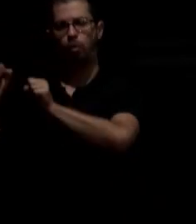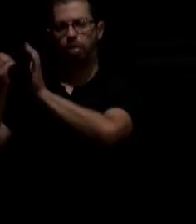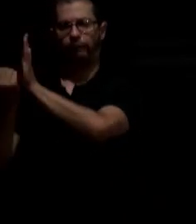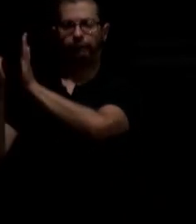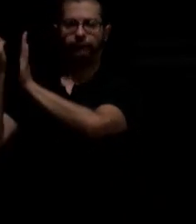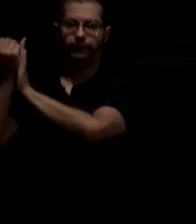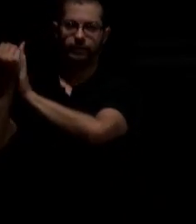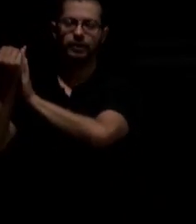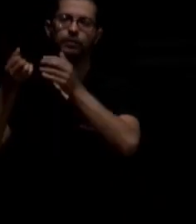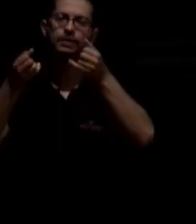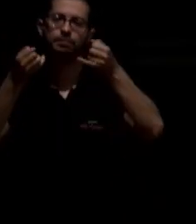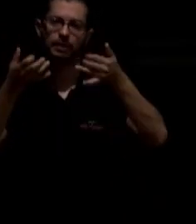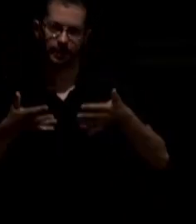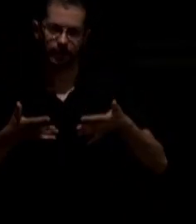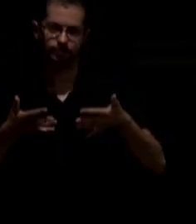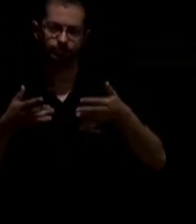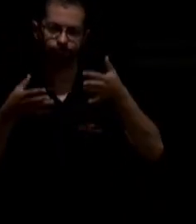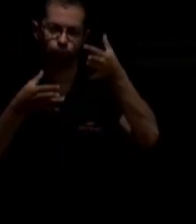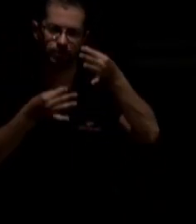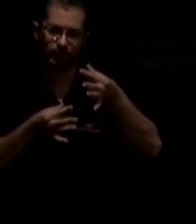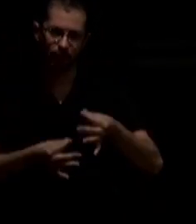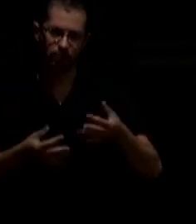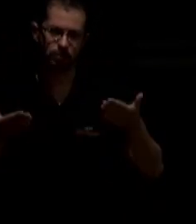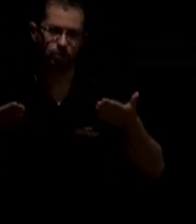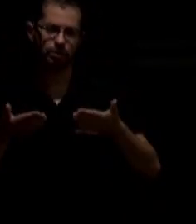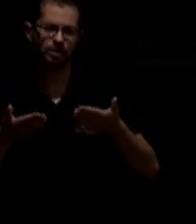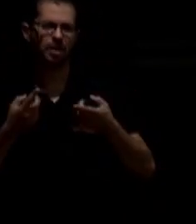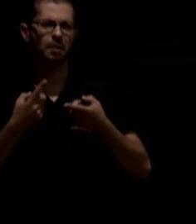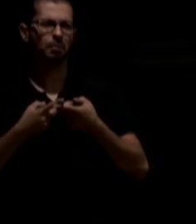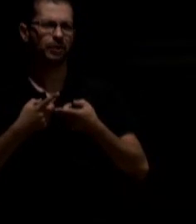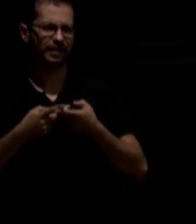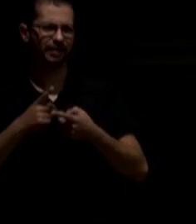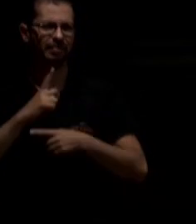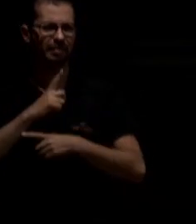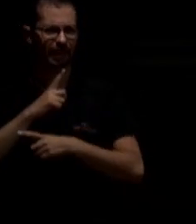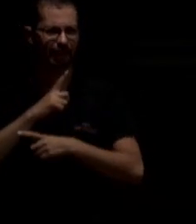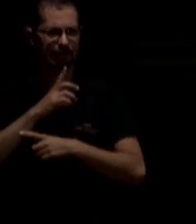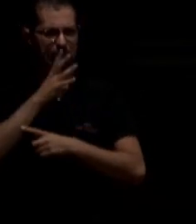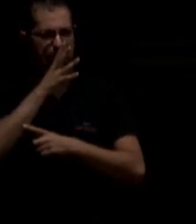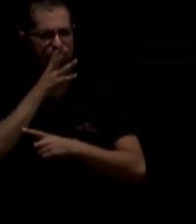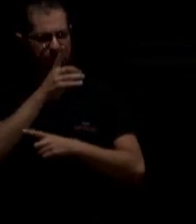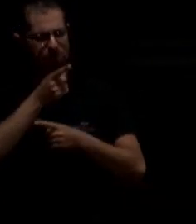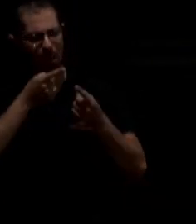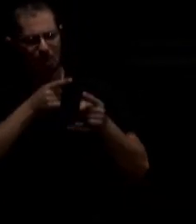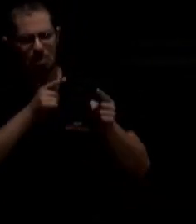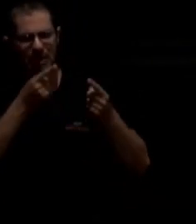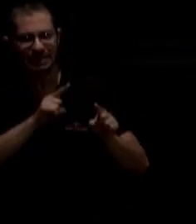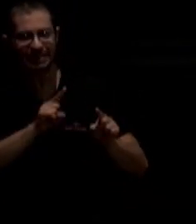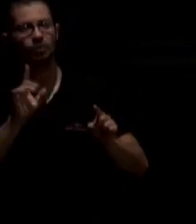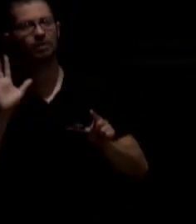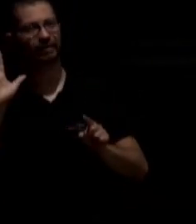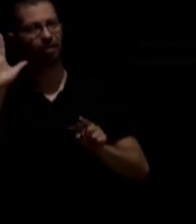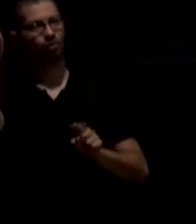nessa noite. Por quê? Porque há uma perseguição claramente se delineando no ar.